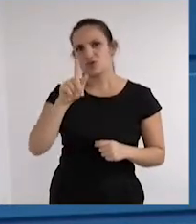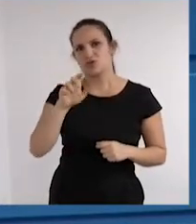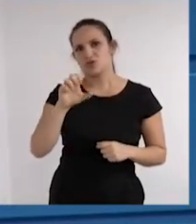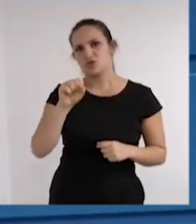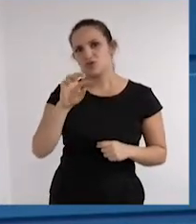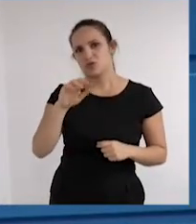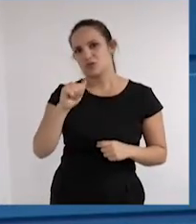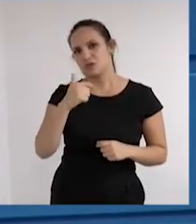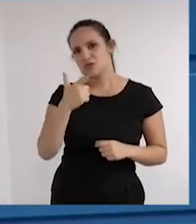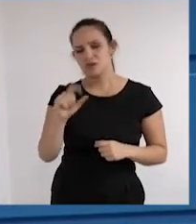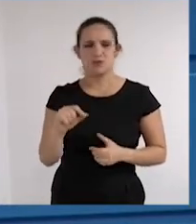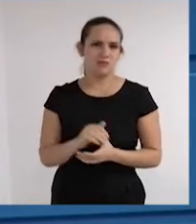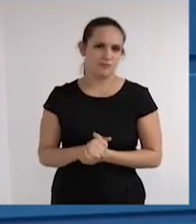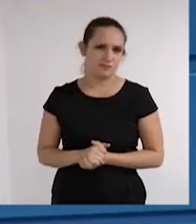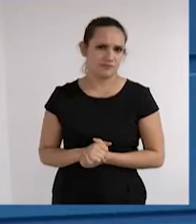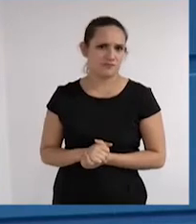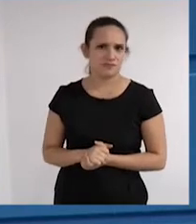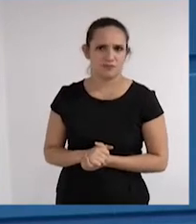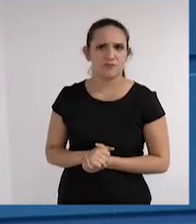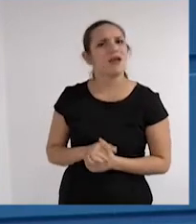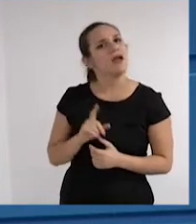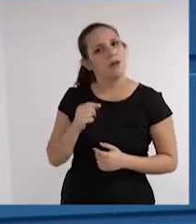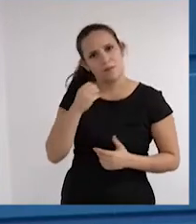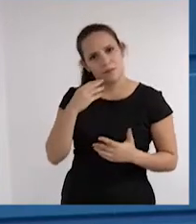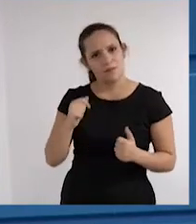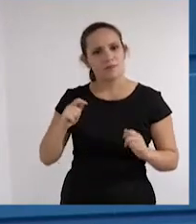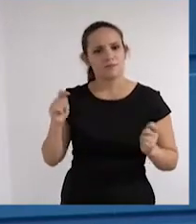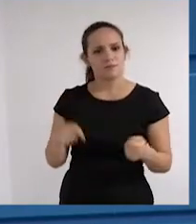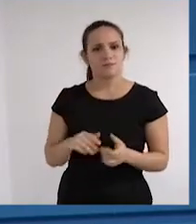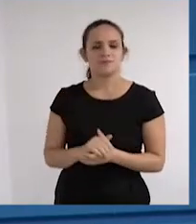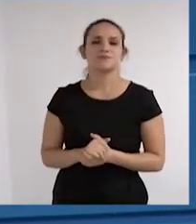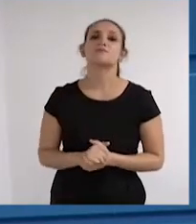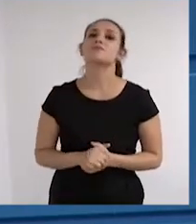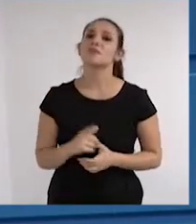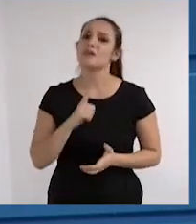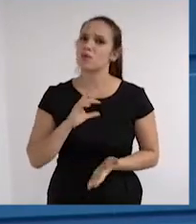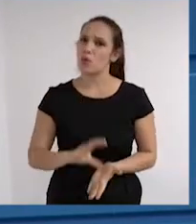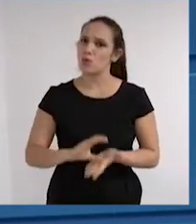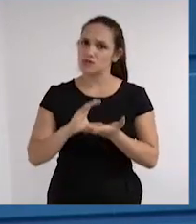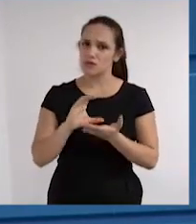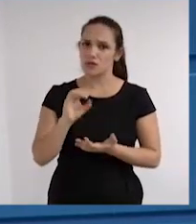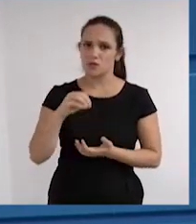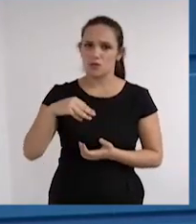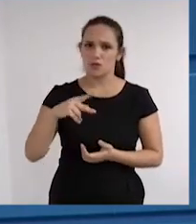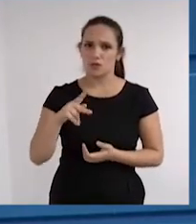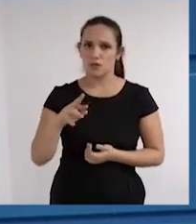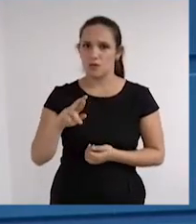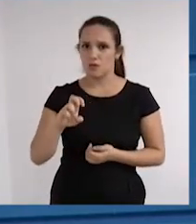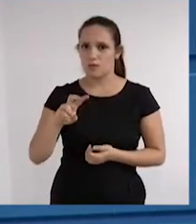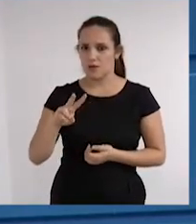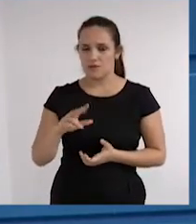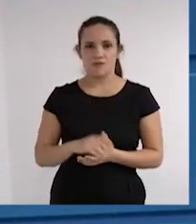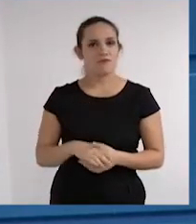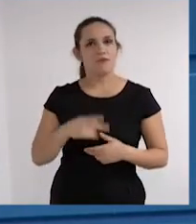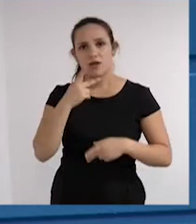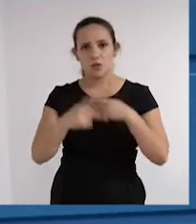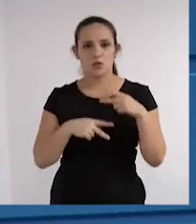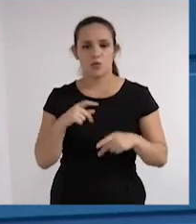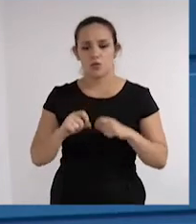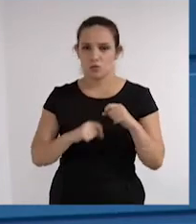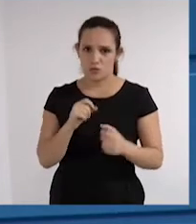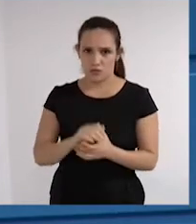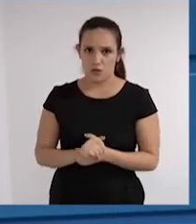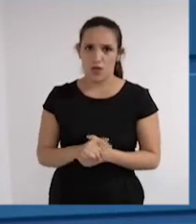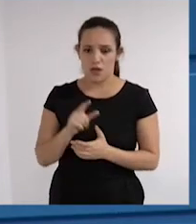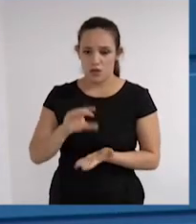números feitos pelo Conselho da Previdência, o Comprev, que discutiu essa questão conosco quando nós discutimos um projeto aqui na casa. O Conselho